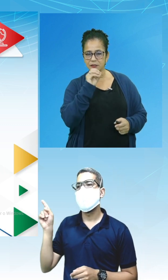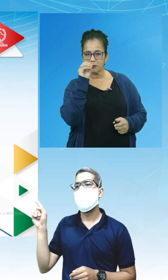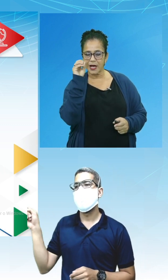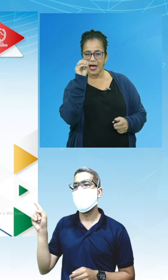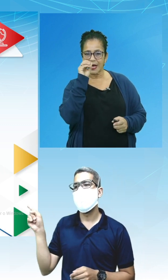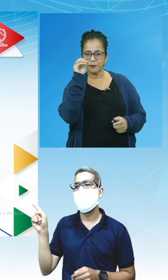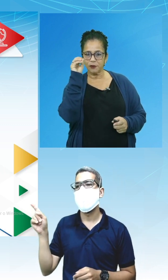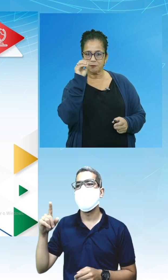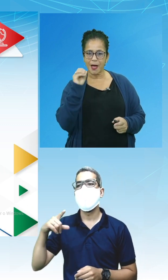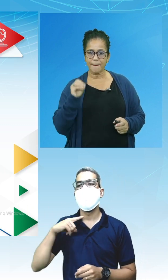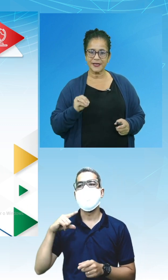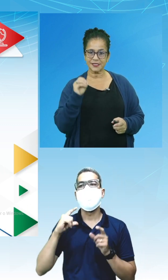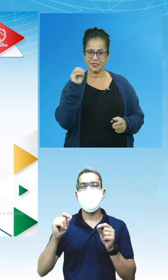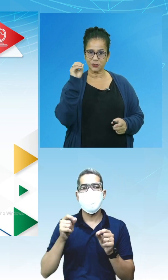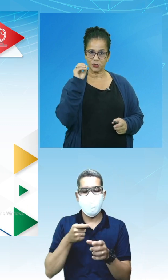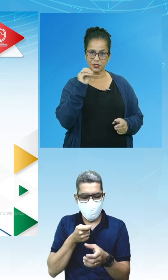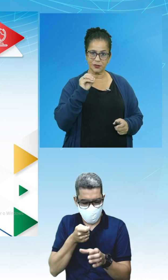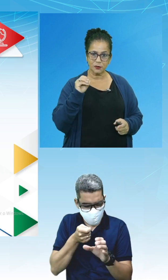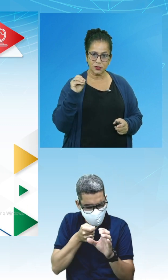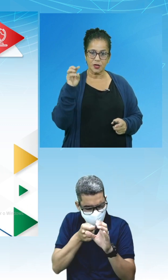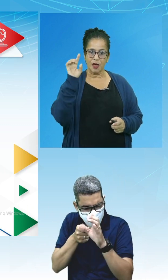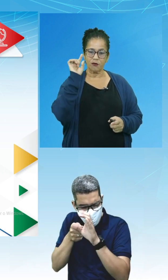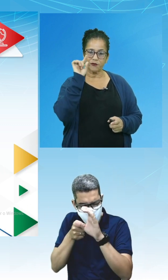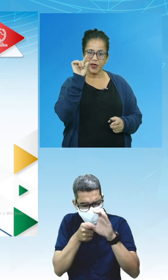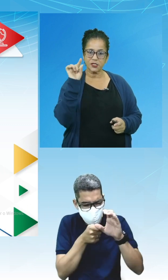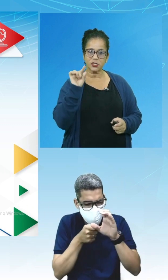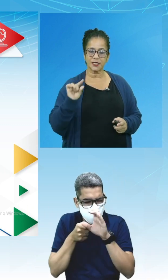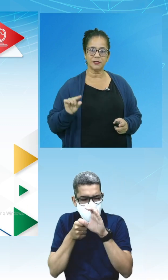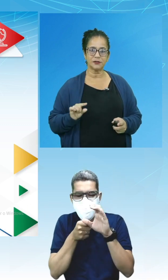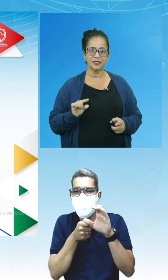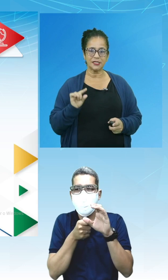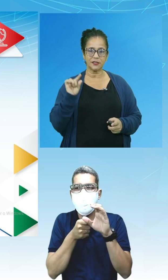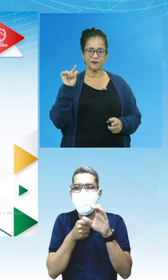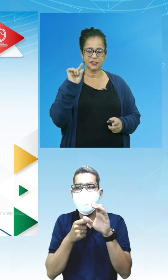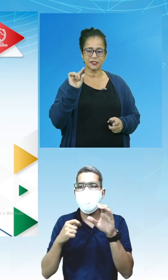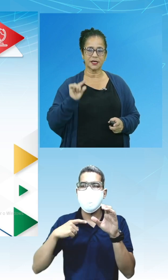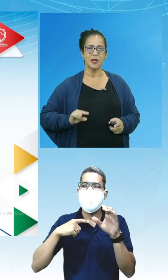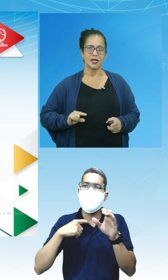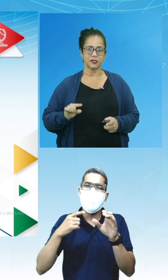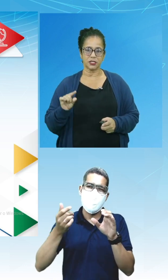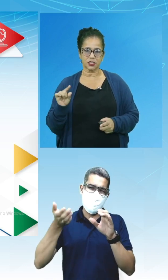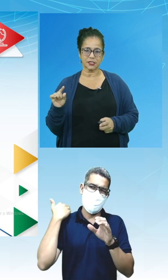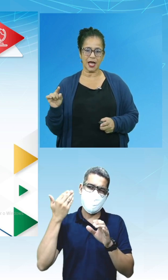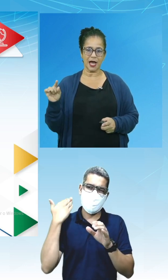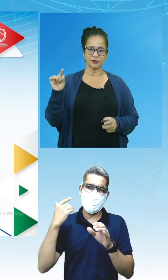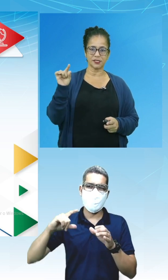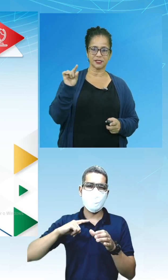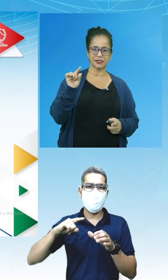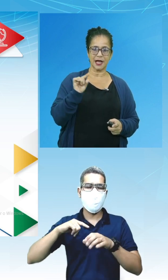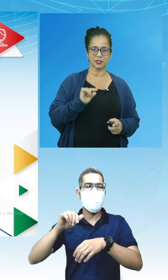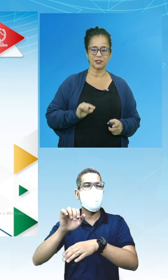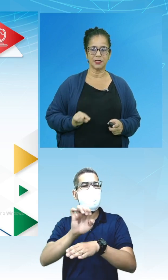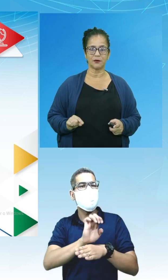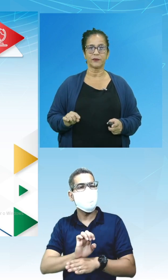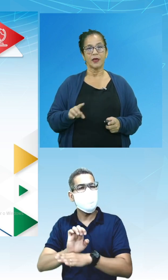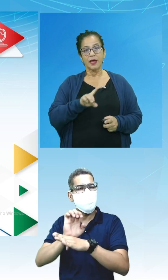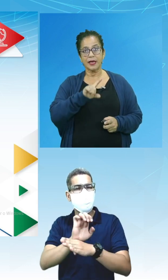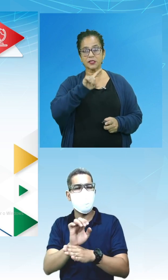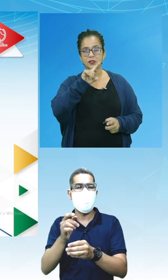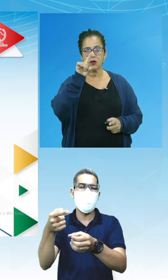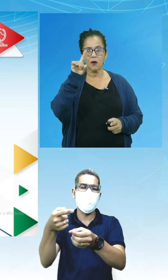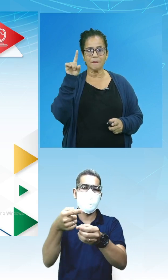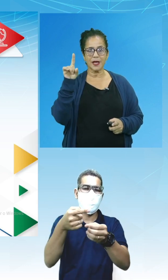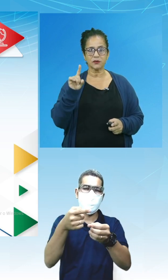Esses são os mapas antigos. Veja que não tem divisão de estado, de cidades, não.